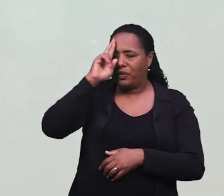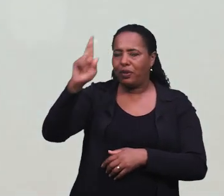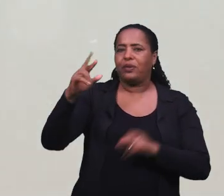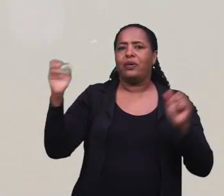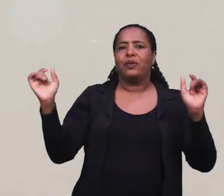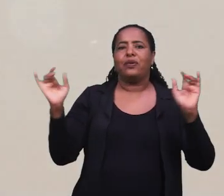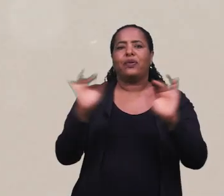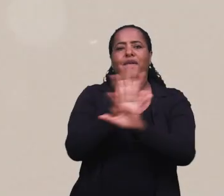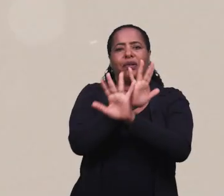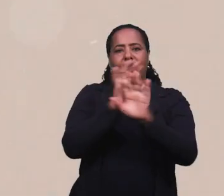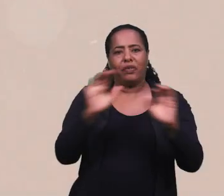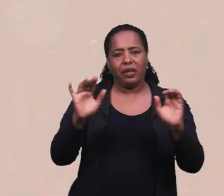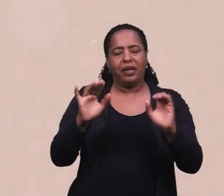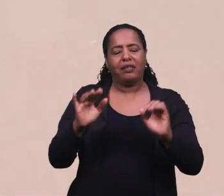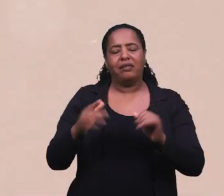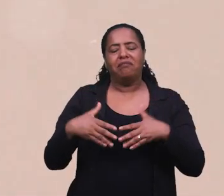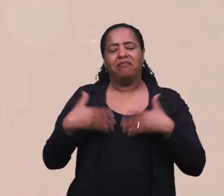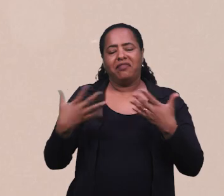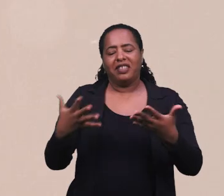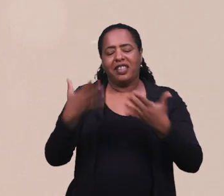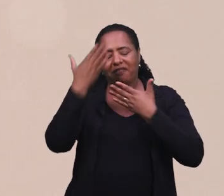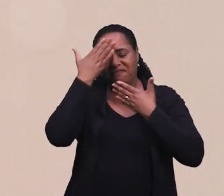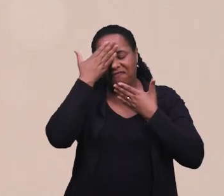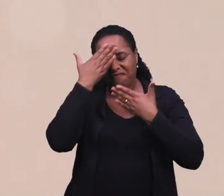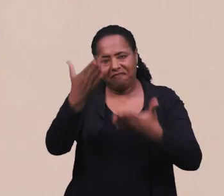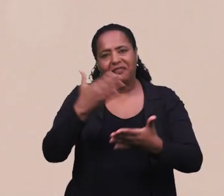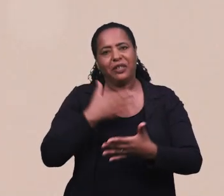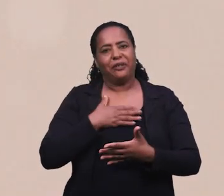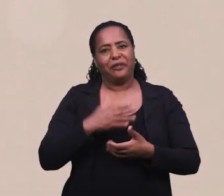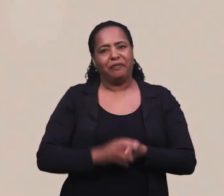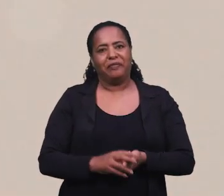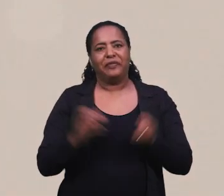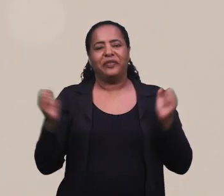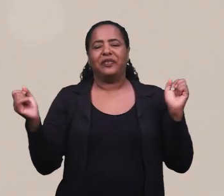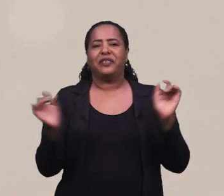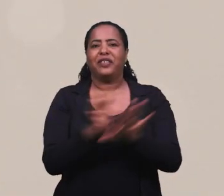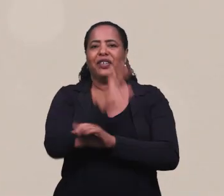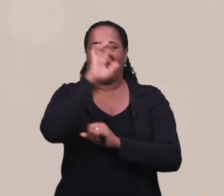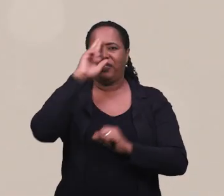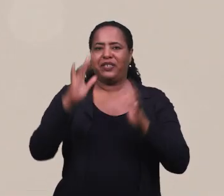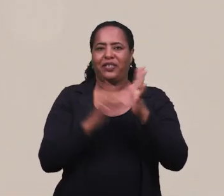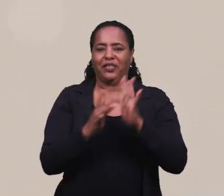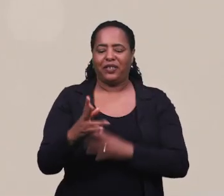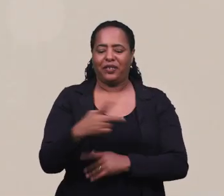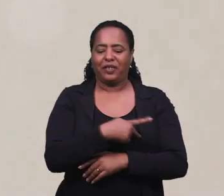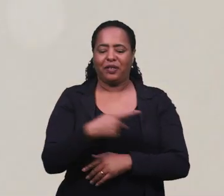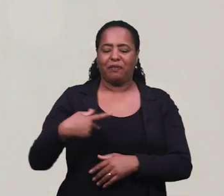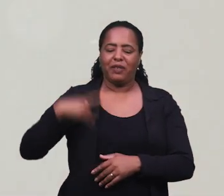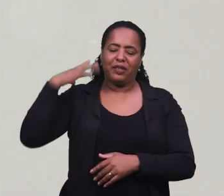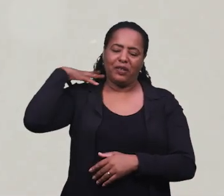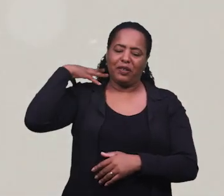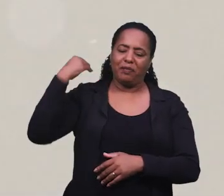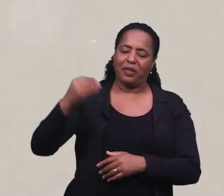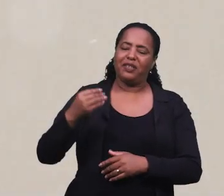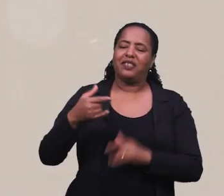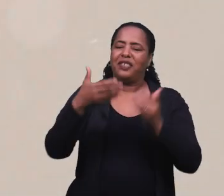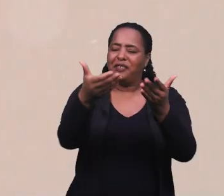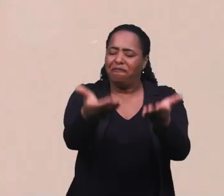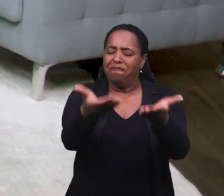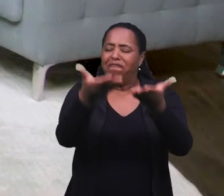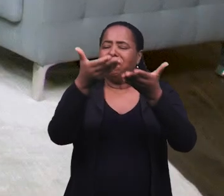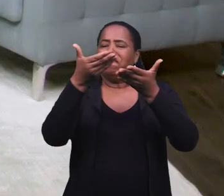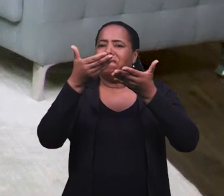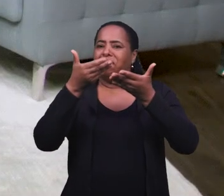nome do Senhor, com sabedoria, com equilíbrio e com amor, o nome do Senhor seja glorificado. Então fica aqui o meu